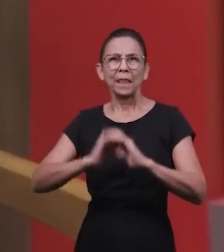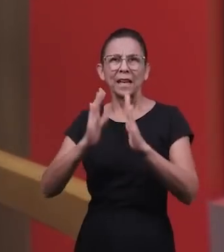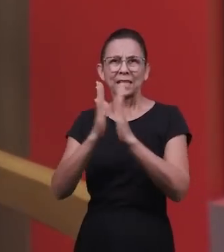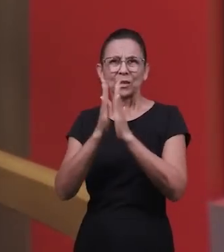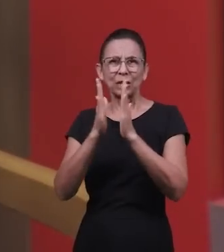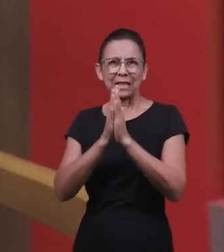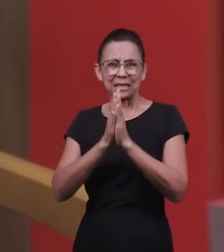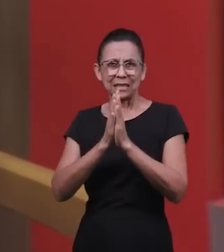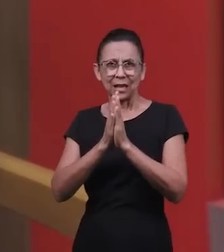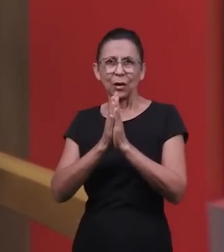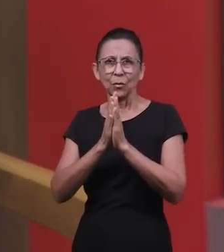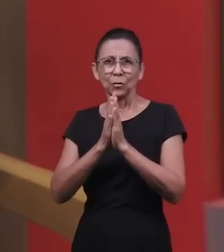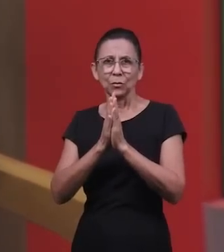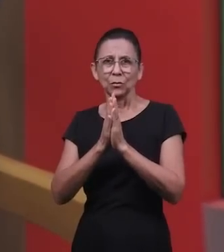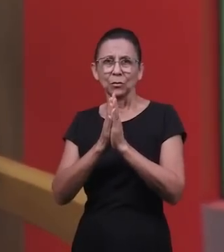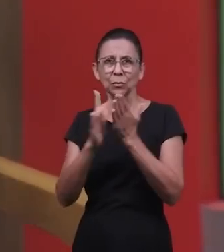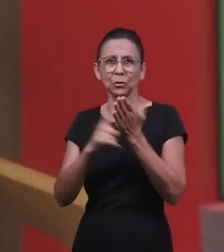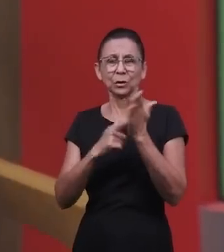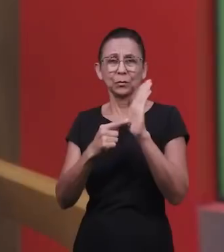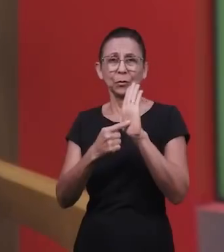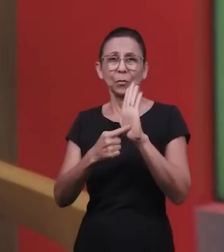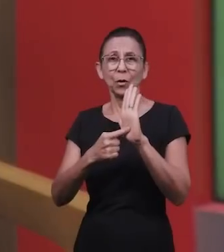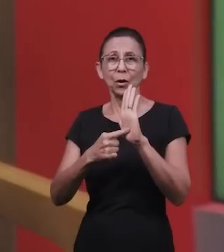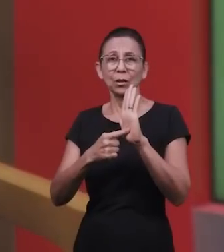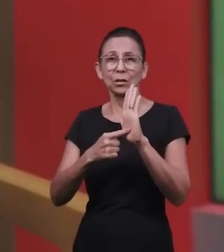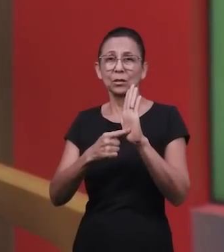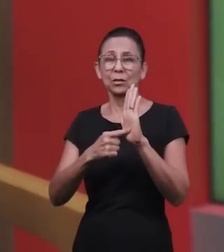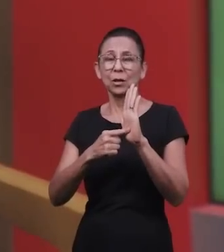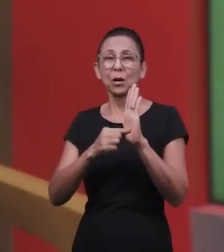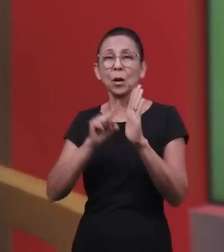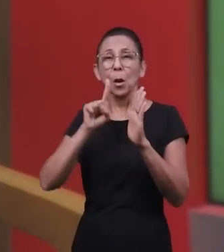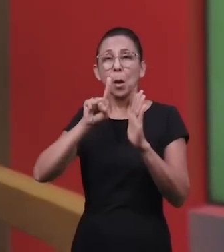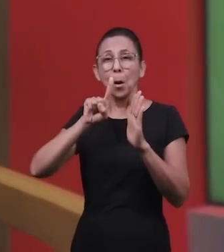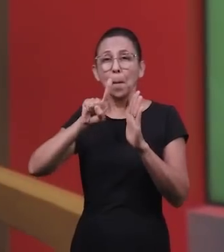feita séculos antes de Jesus vir ao mundo como homem,